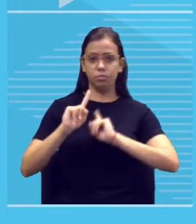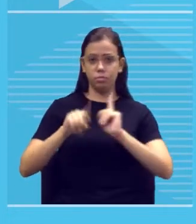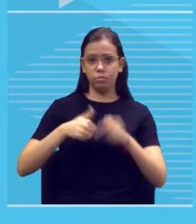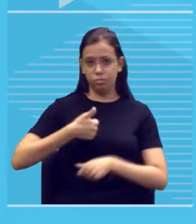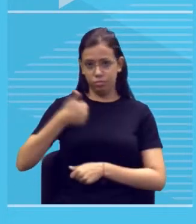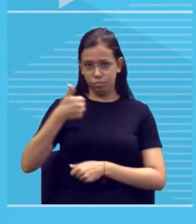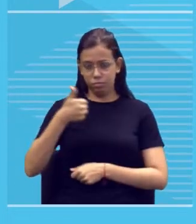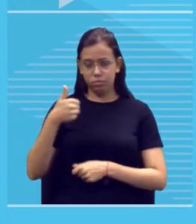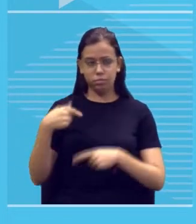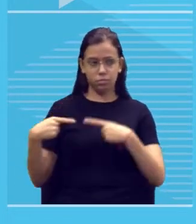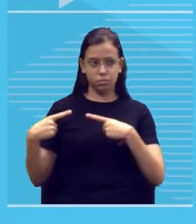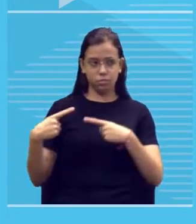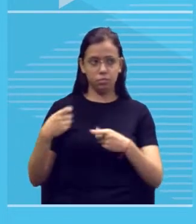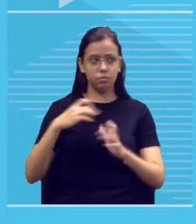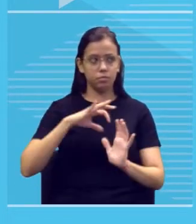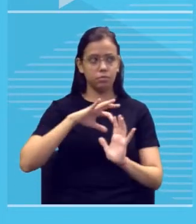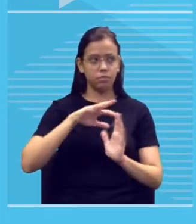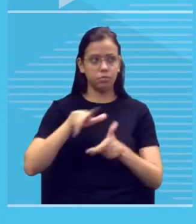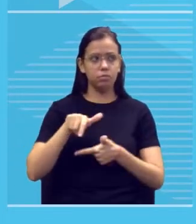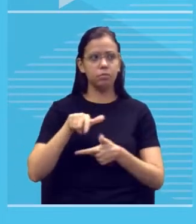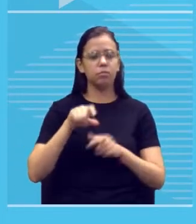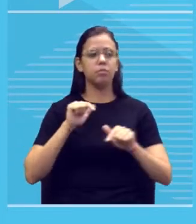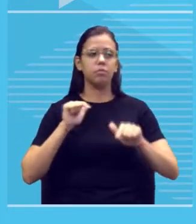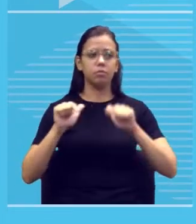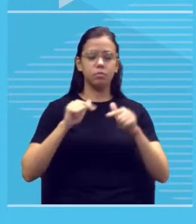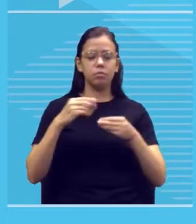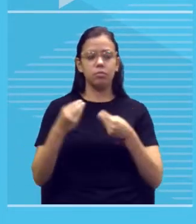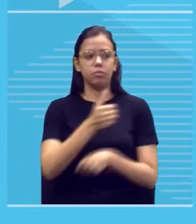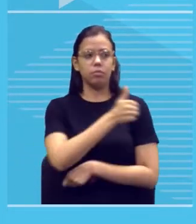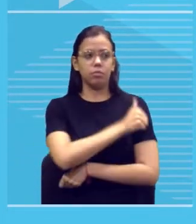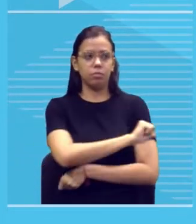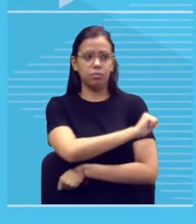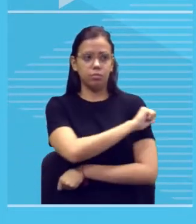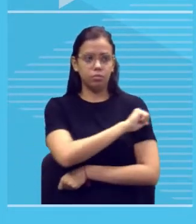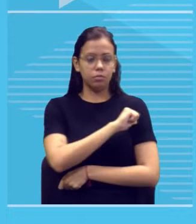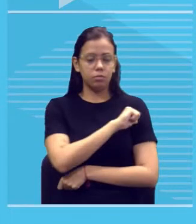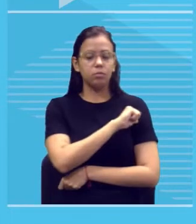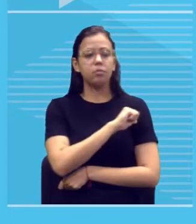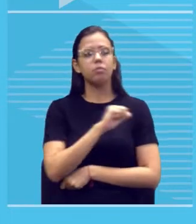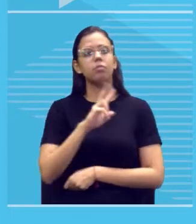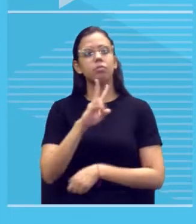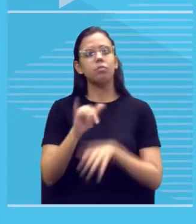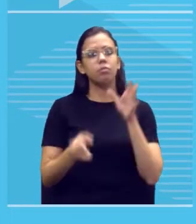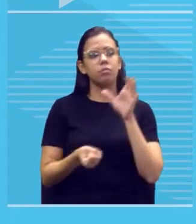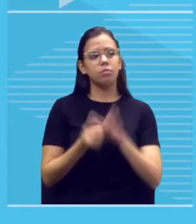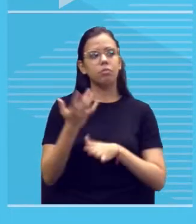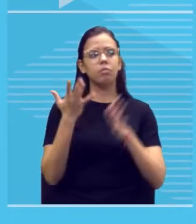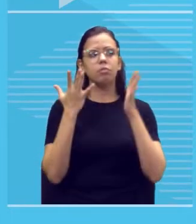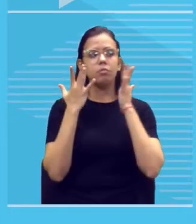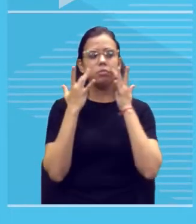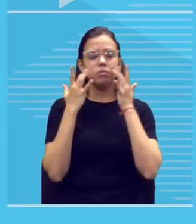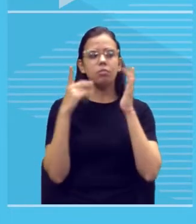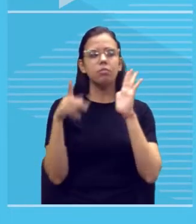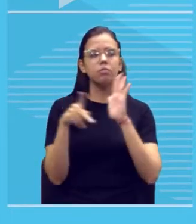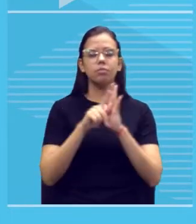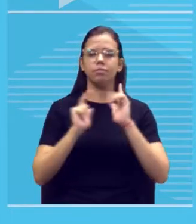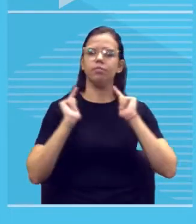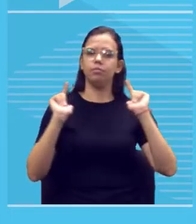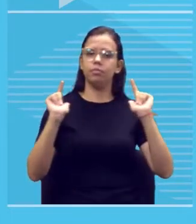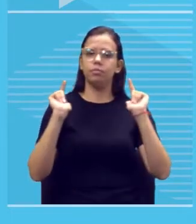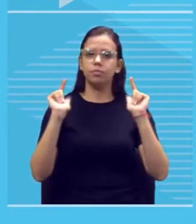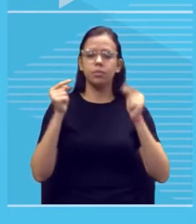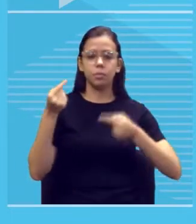né nessa fase ele trabalhou como enfermeiro ele vai desenvolver um teatro de entretenimento